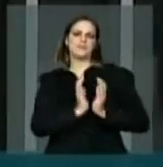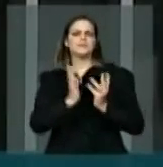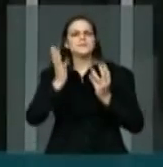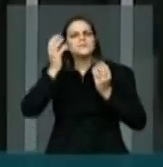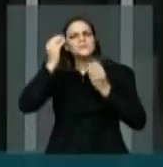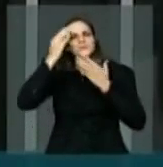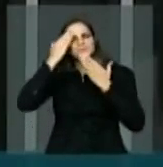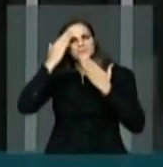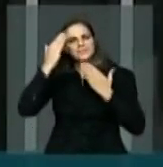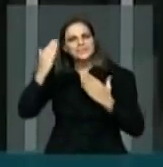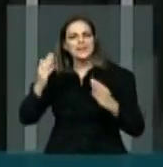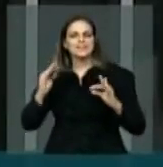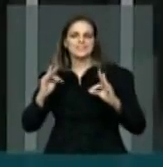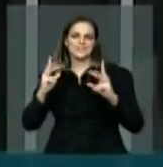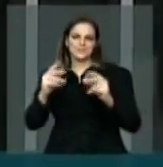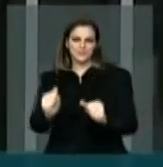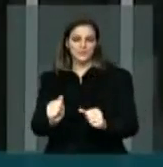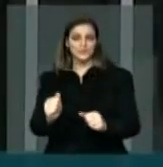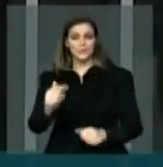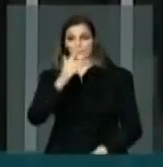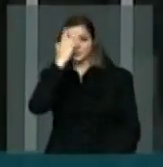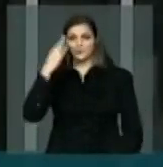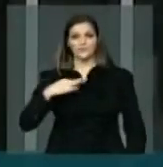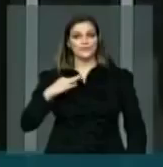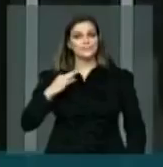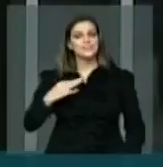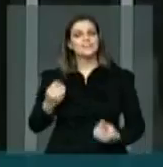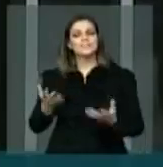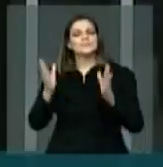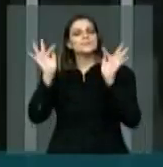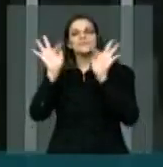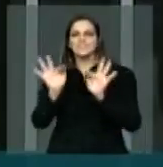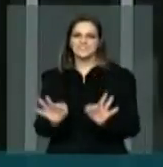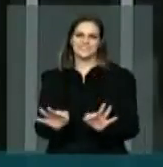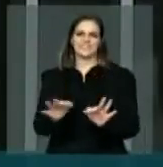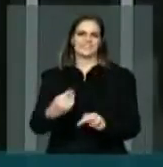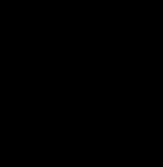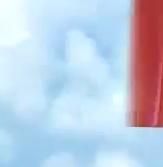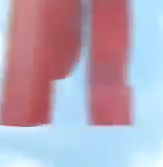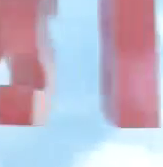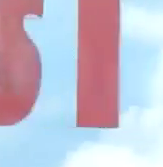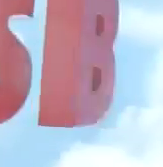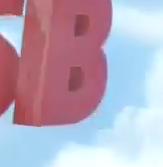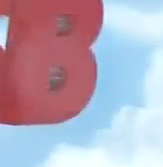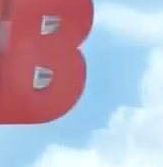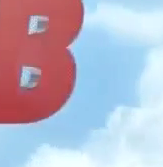e os voluntários da APAES sejam muito felizes nas suas vidas. Muito obrigado. Afonso